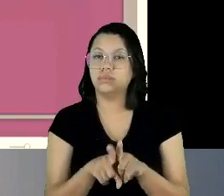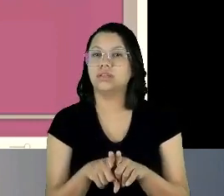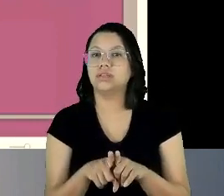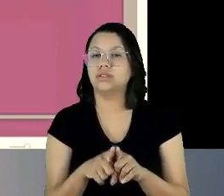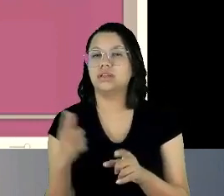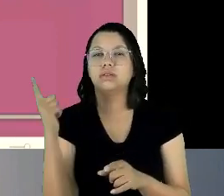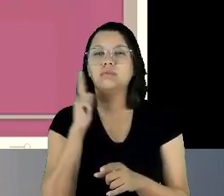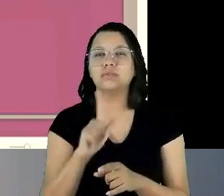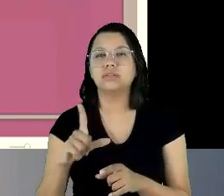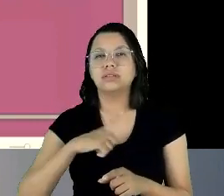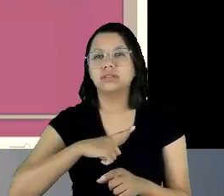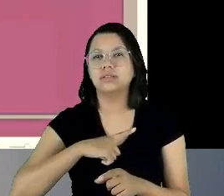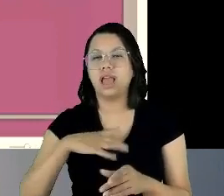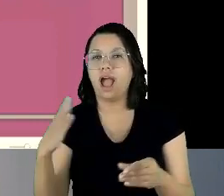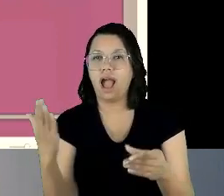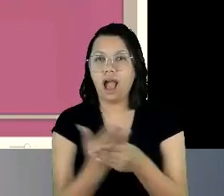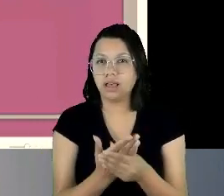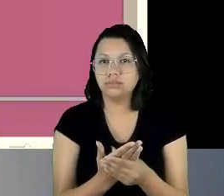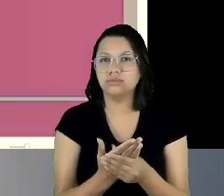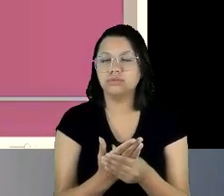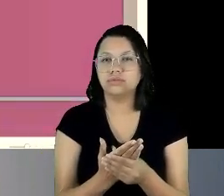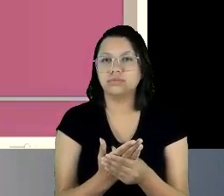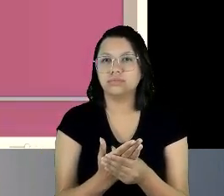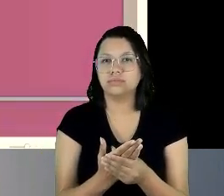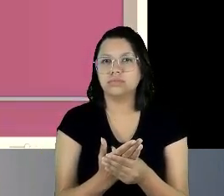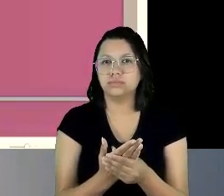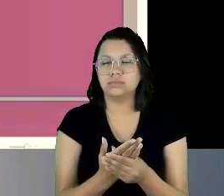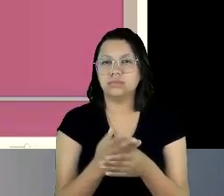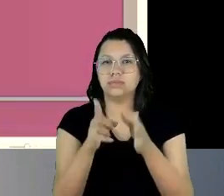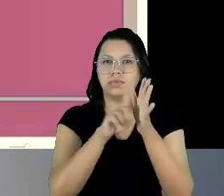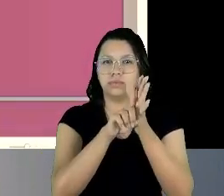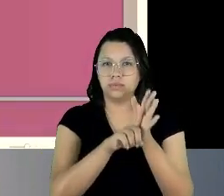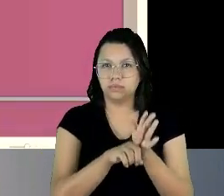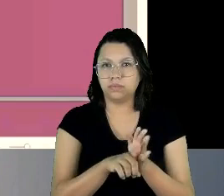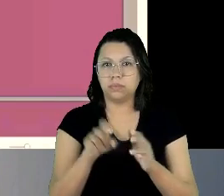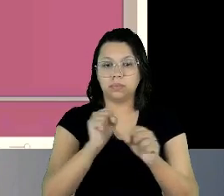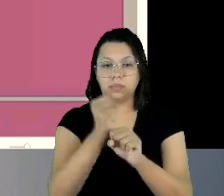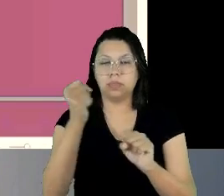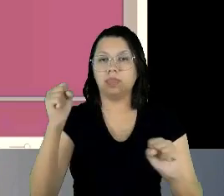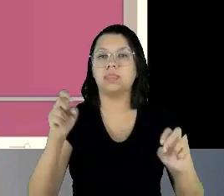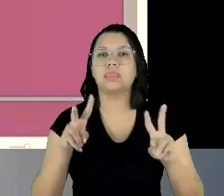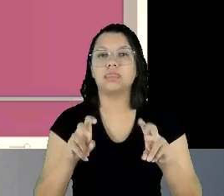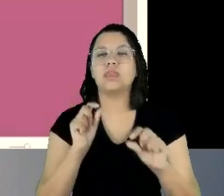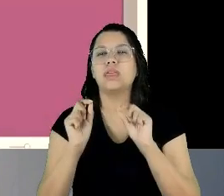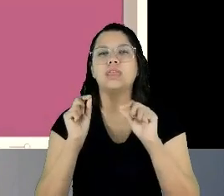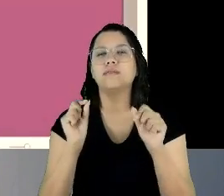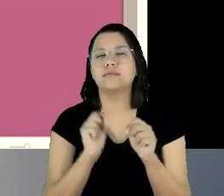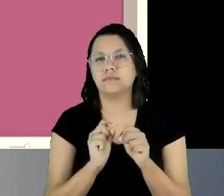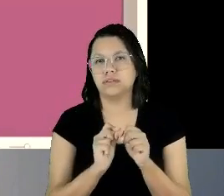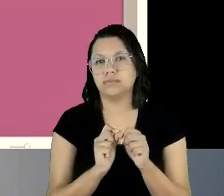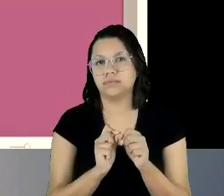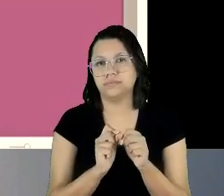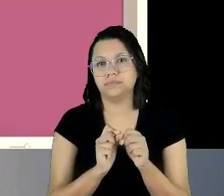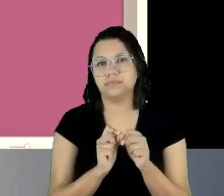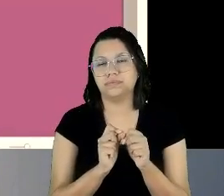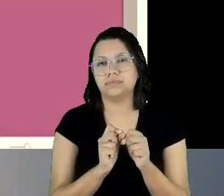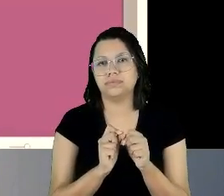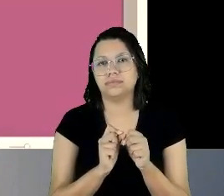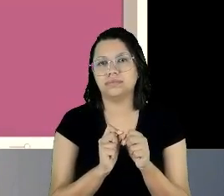de conseguir ter casos e uma pesquisa ampla sobre o que foi feito.